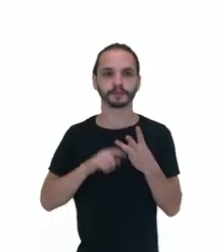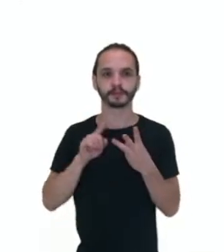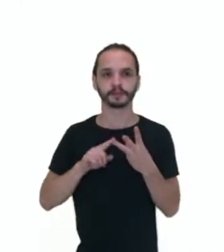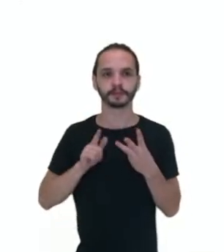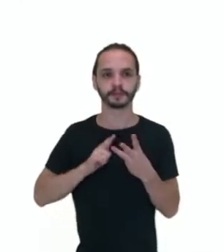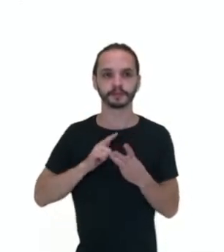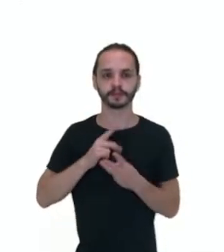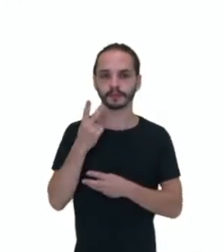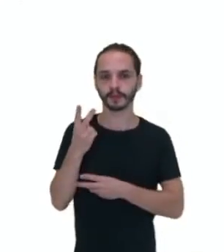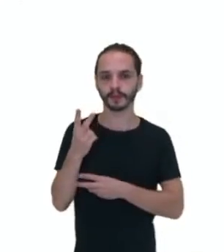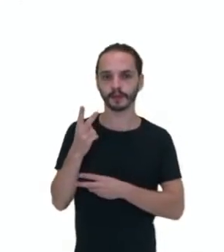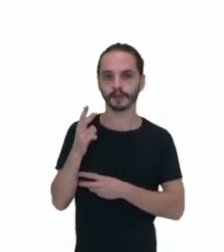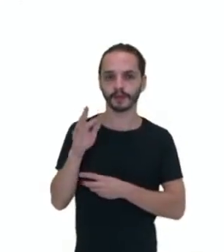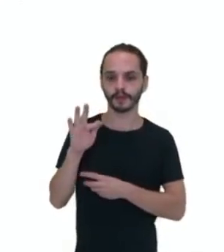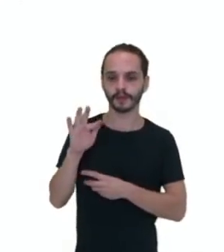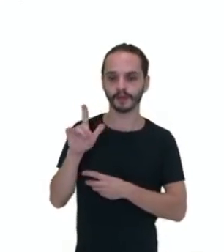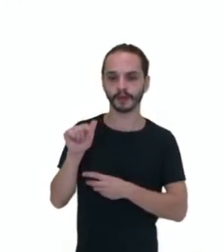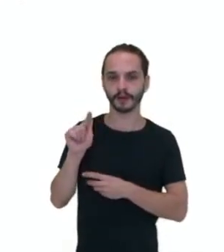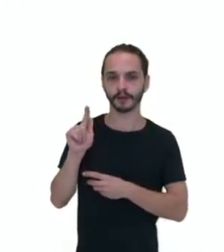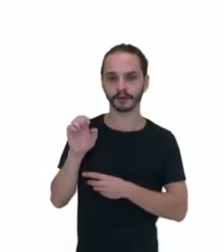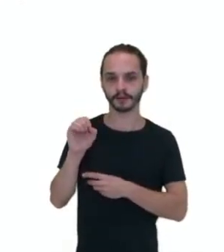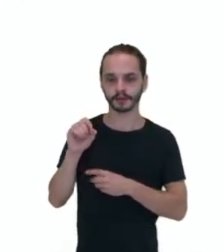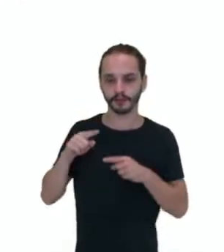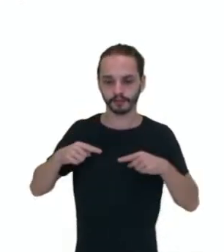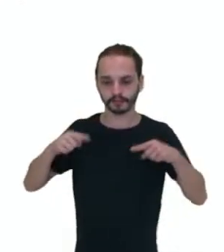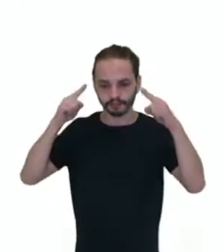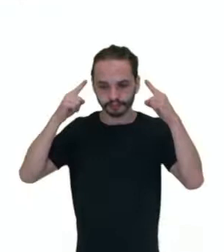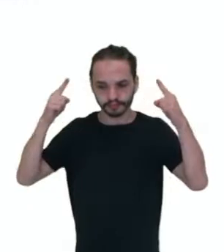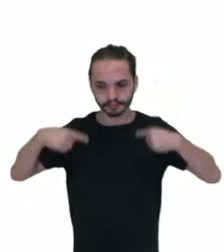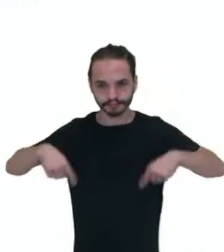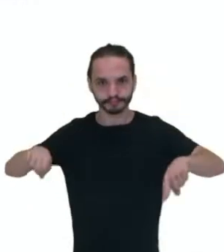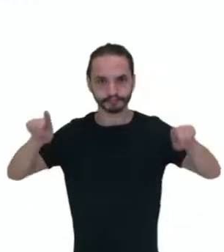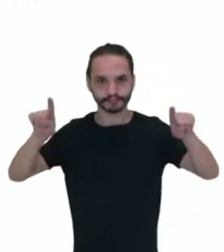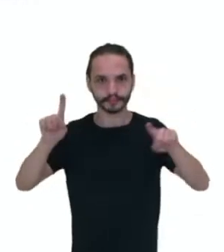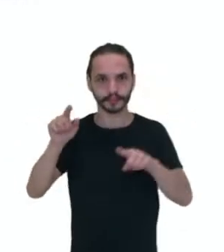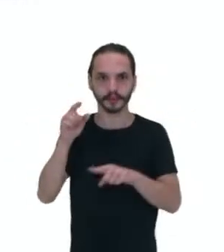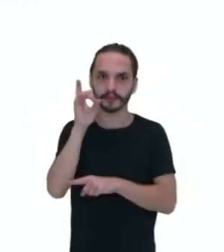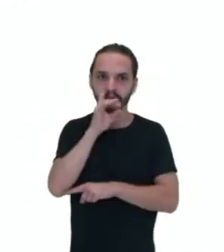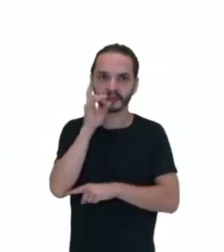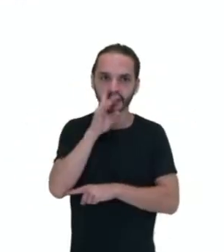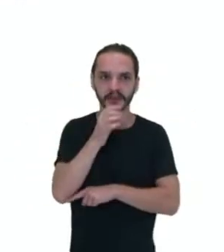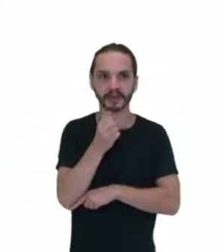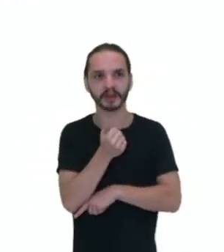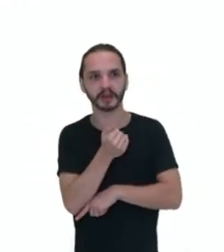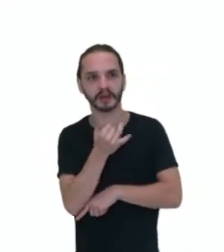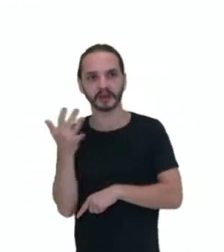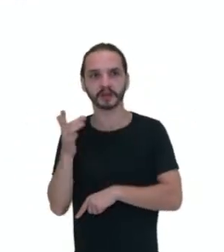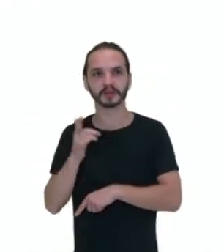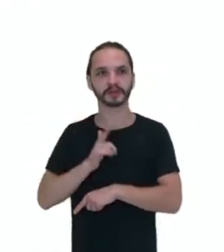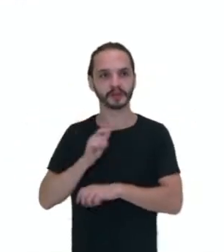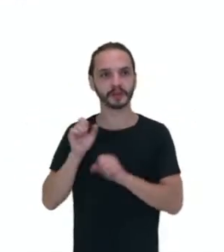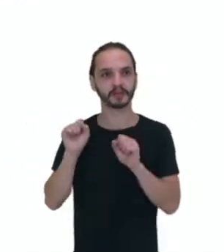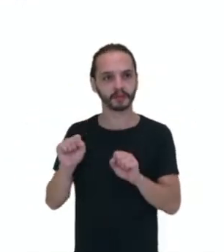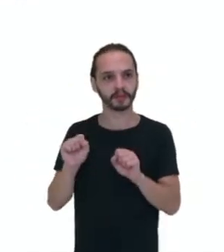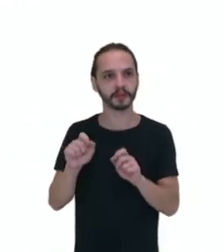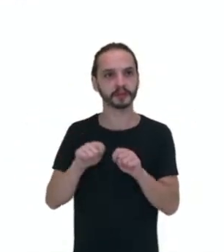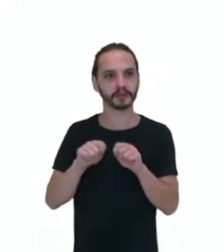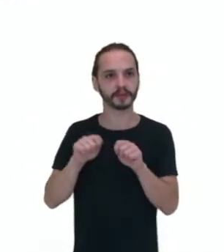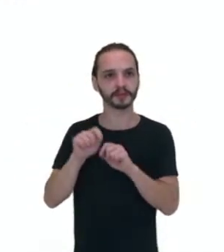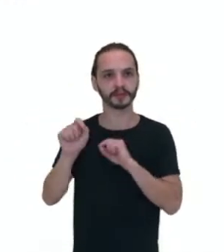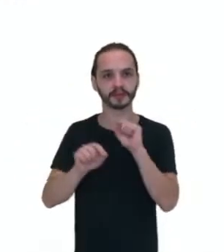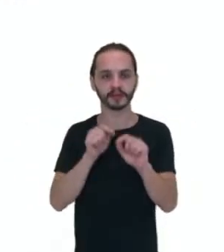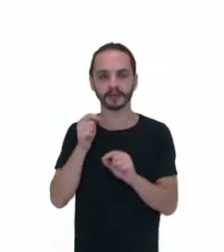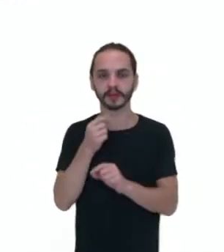2 flagelos, com coloração esverdeada ou parda. Em alguns casos, são capazes de realizar o fenômeno conhecido